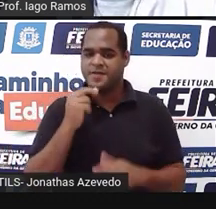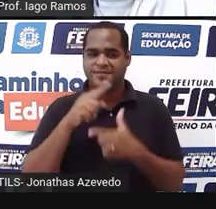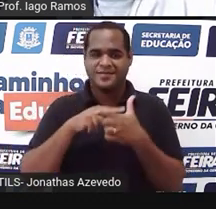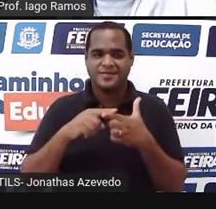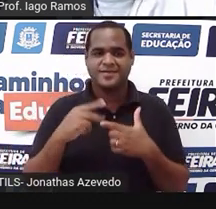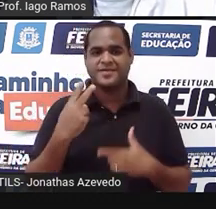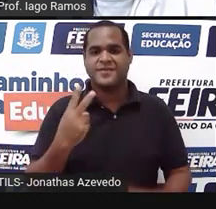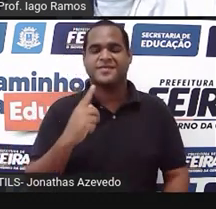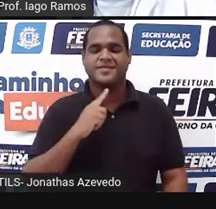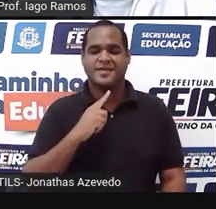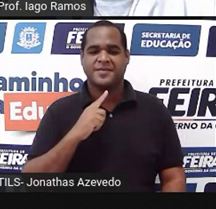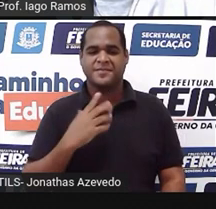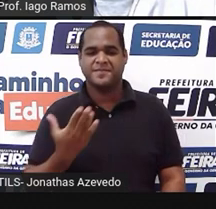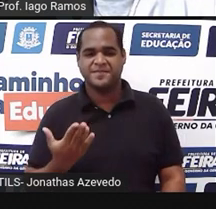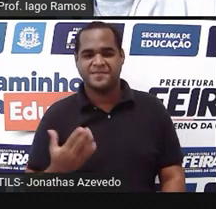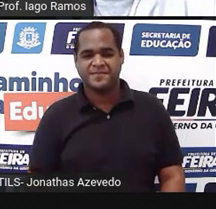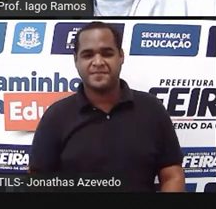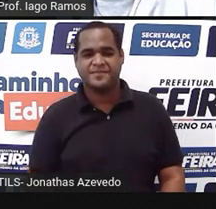vida por dois